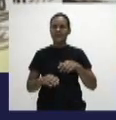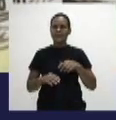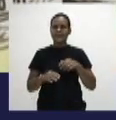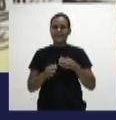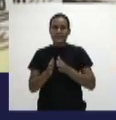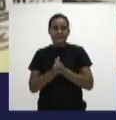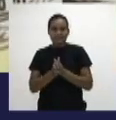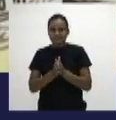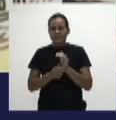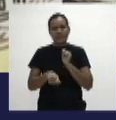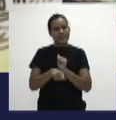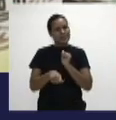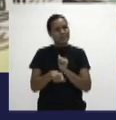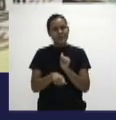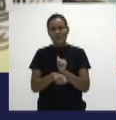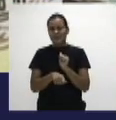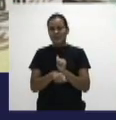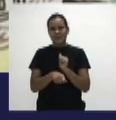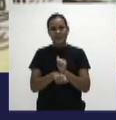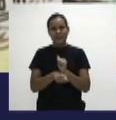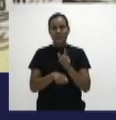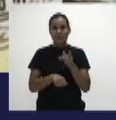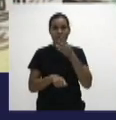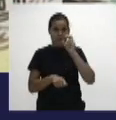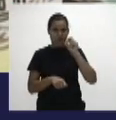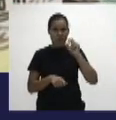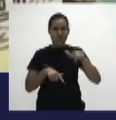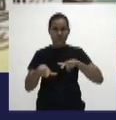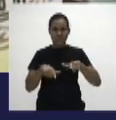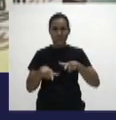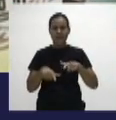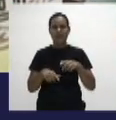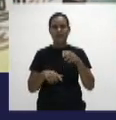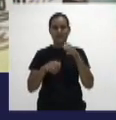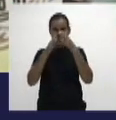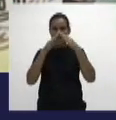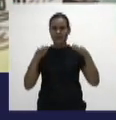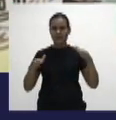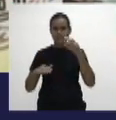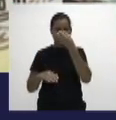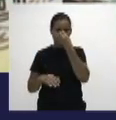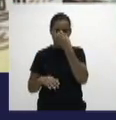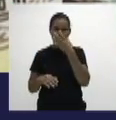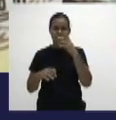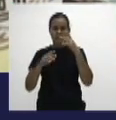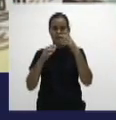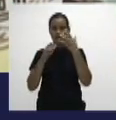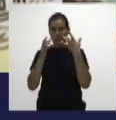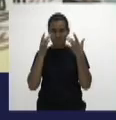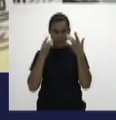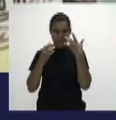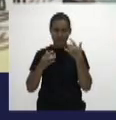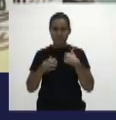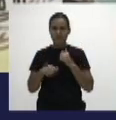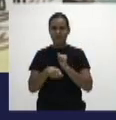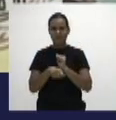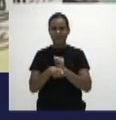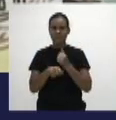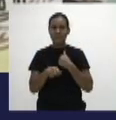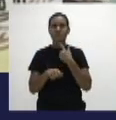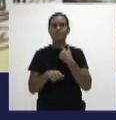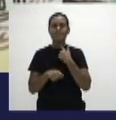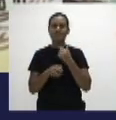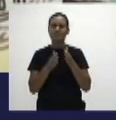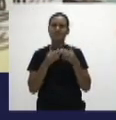as histórias dele ele era mágico trabalhava em circo teatro e eu tinha uma paixão assim tremendo mas ele ficava muito pouco com a gente para contar a